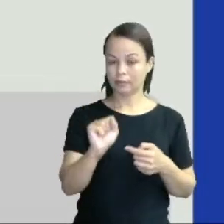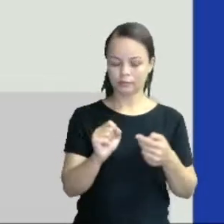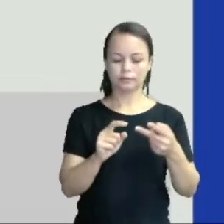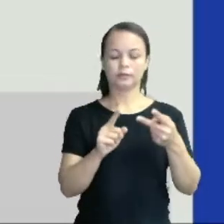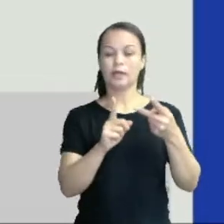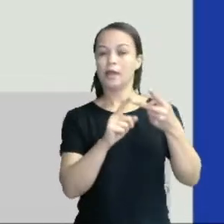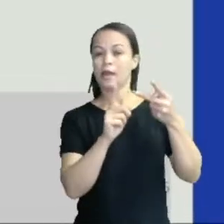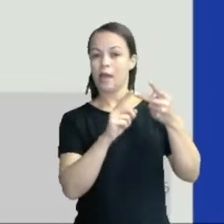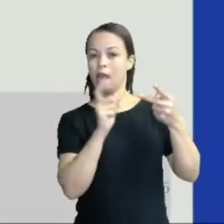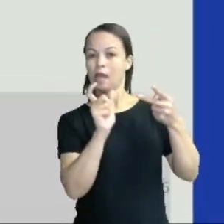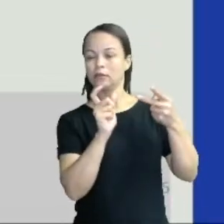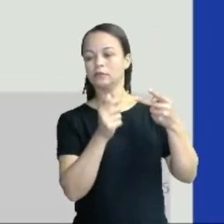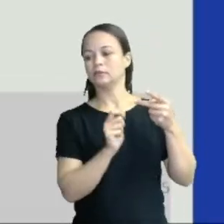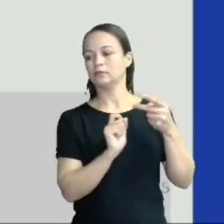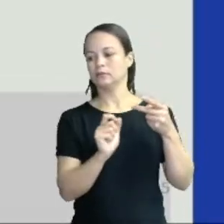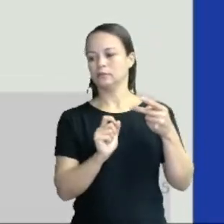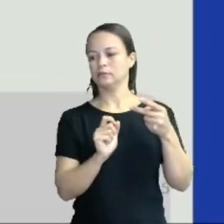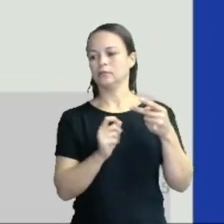delas, palavras